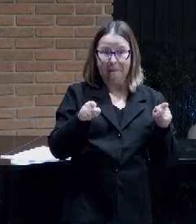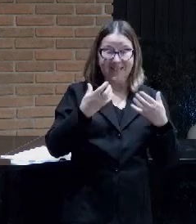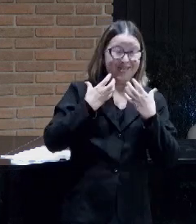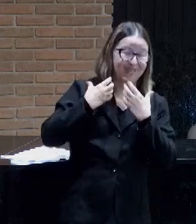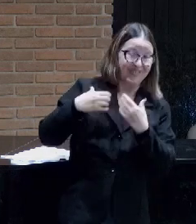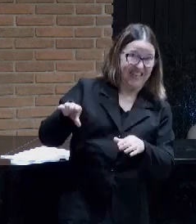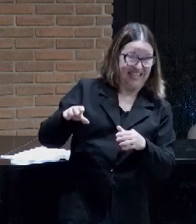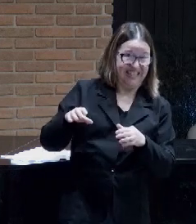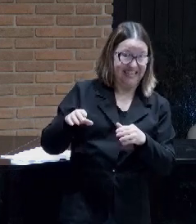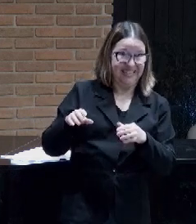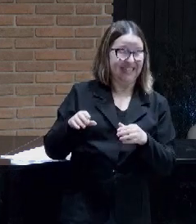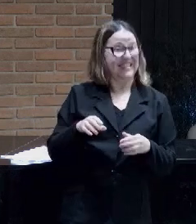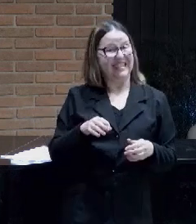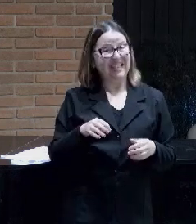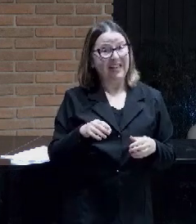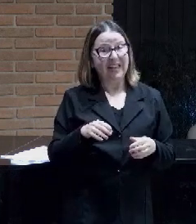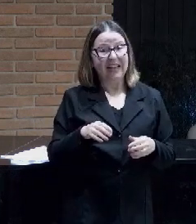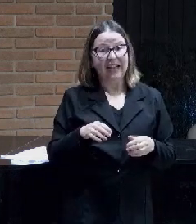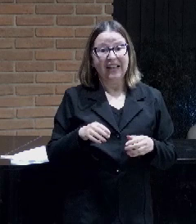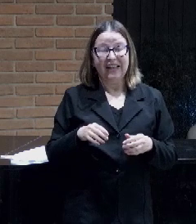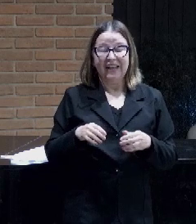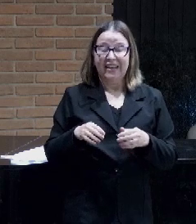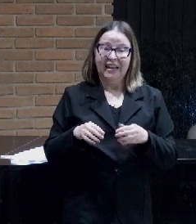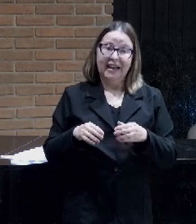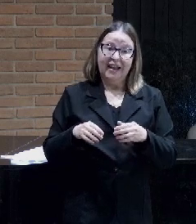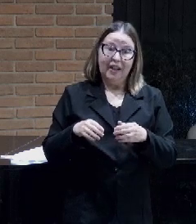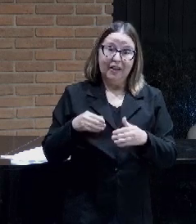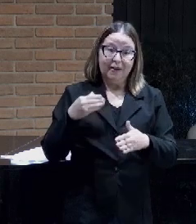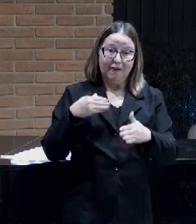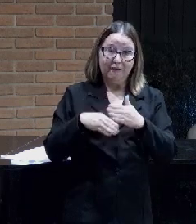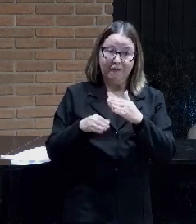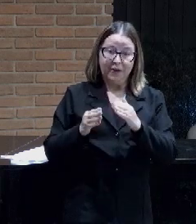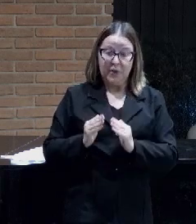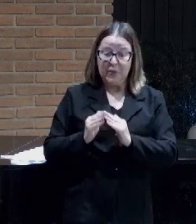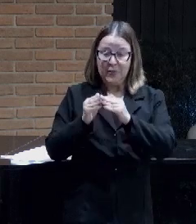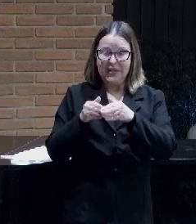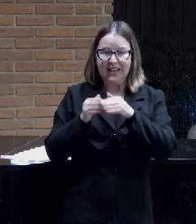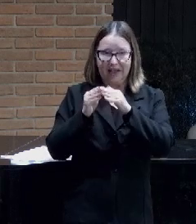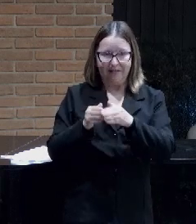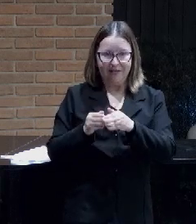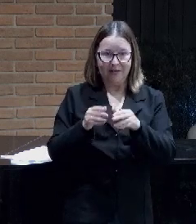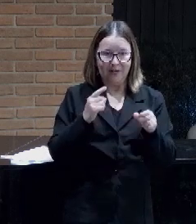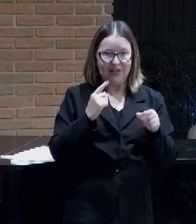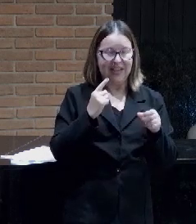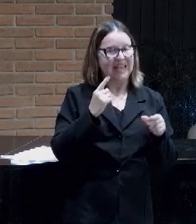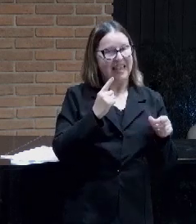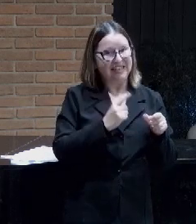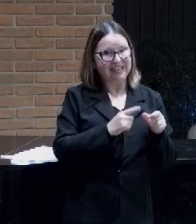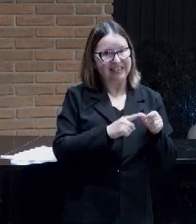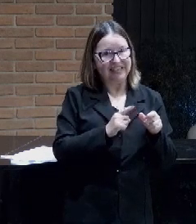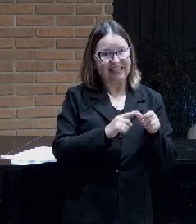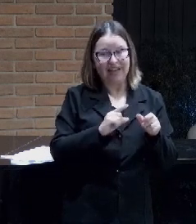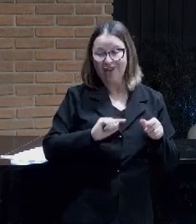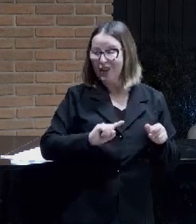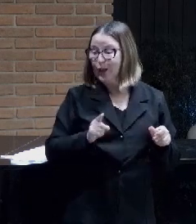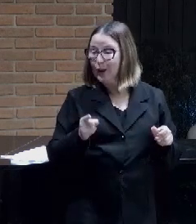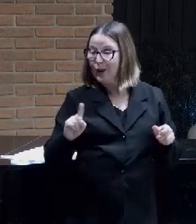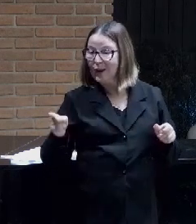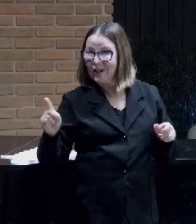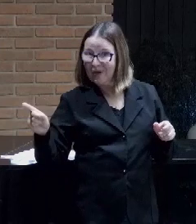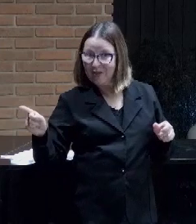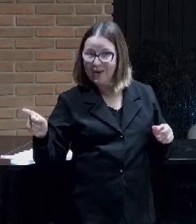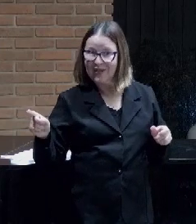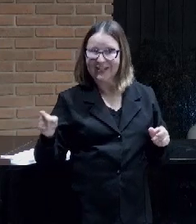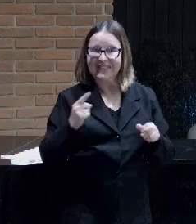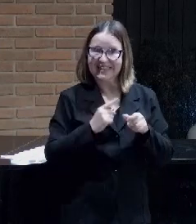para Tarsis. Pagou a passagem e embarcou no navio, para ir com eles para Tarsis, para longe da presença do Senhor. Mas o